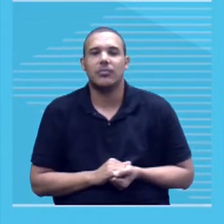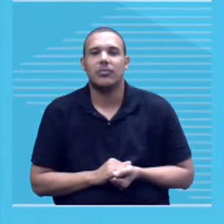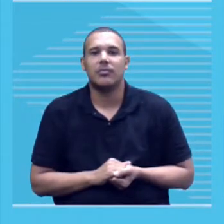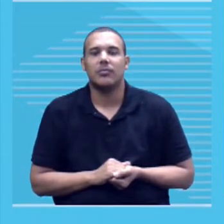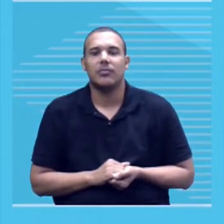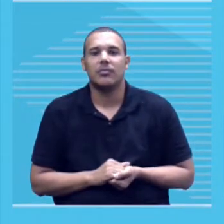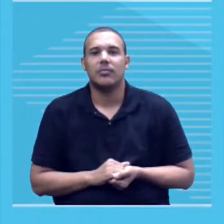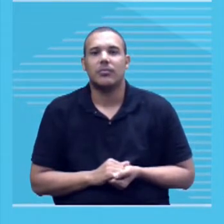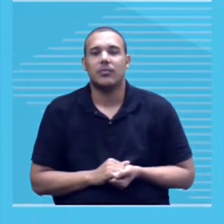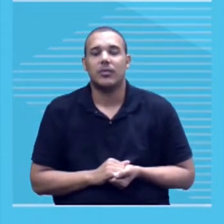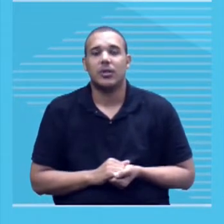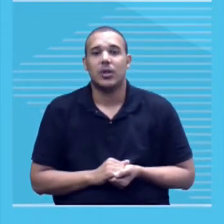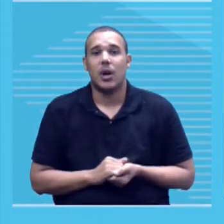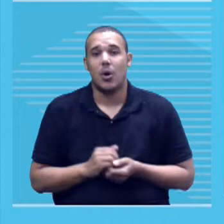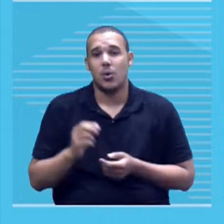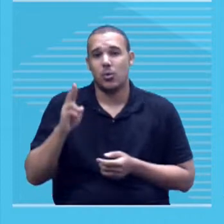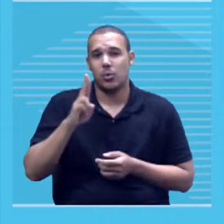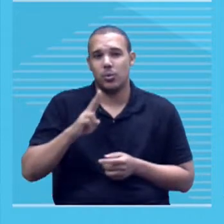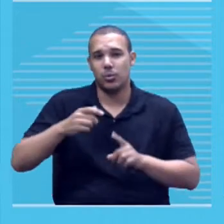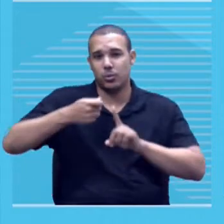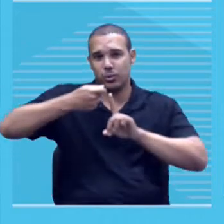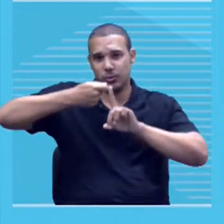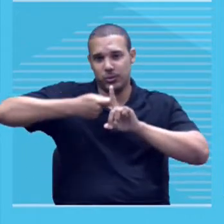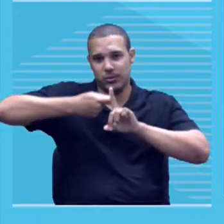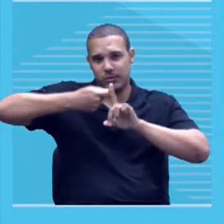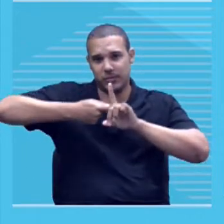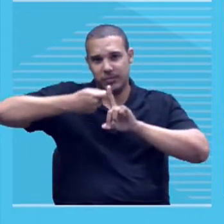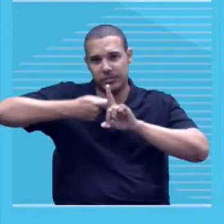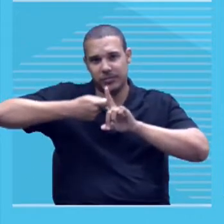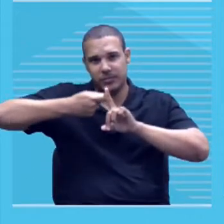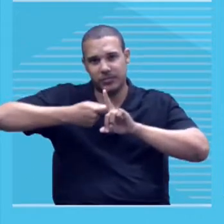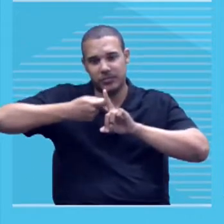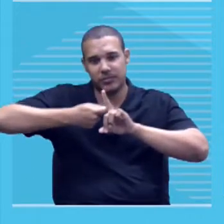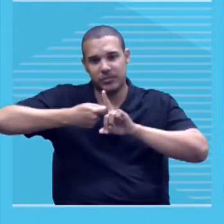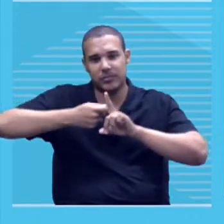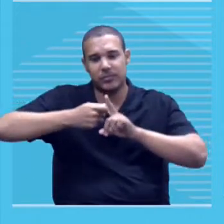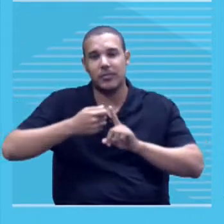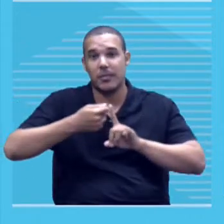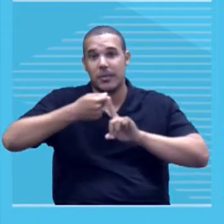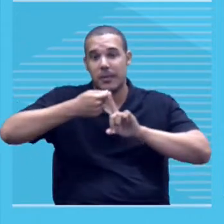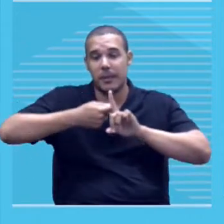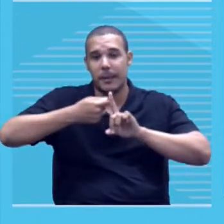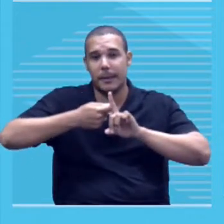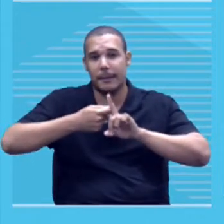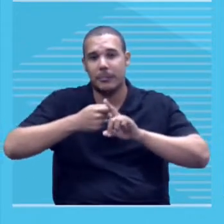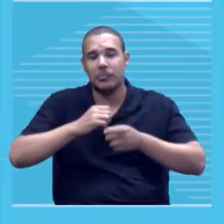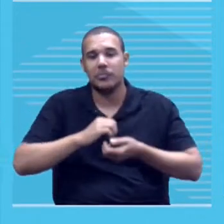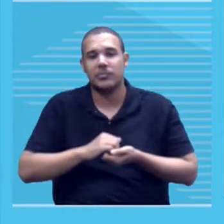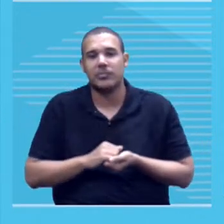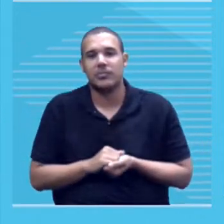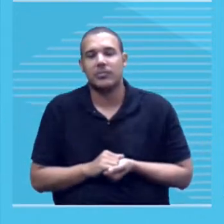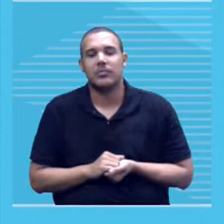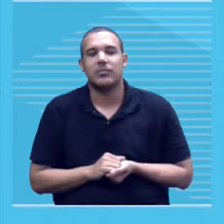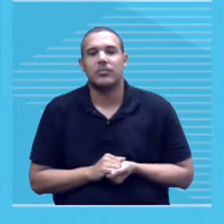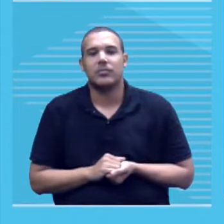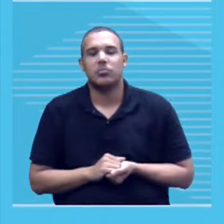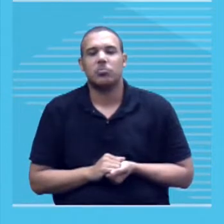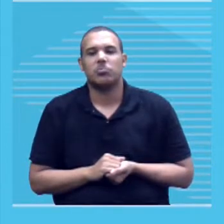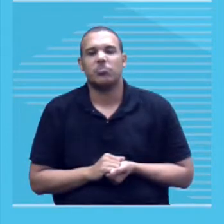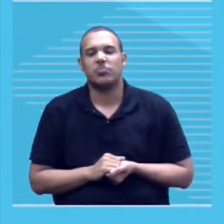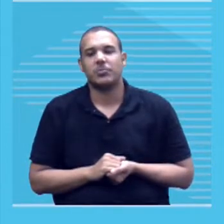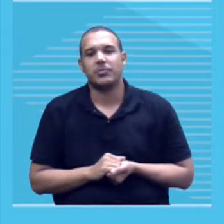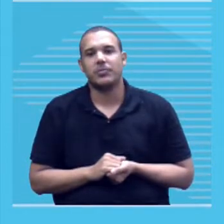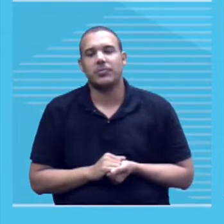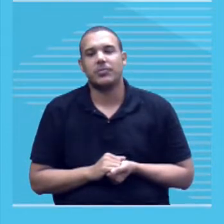Depois, o custo mensal. Opa! Olha aqui ó, a palavra mensal, custo mensal. A gente acabou de falar na